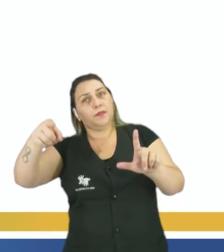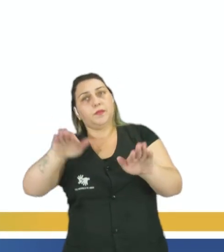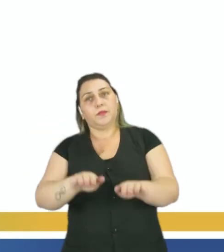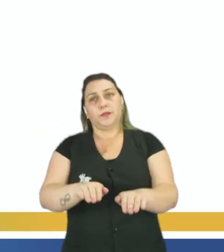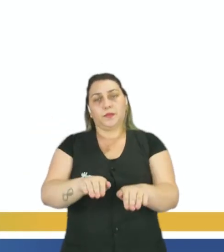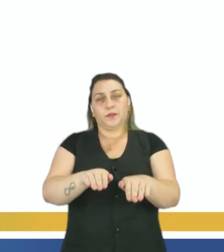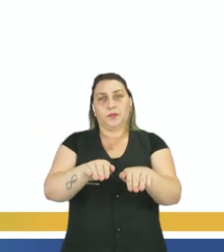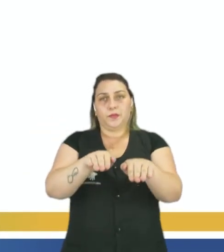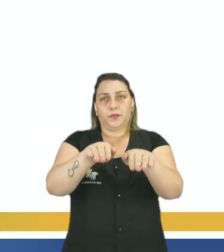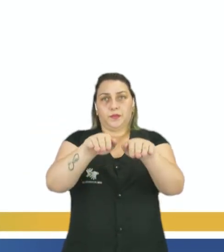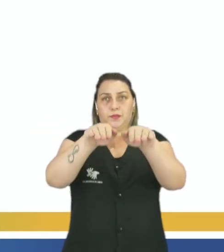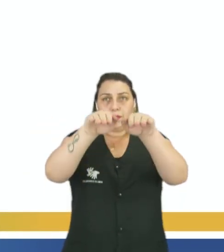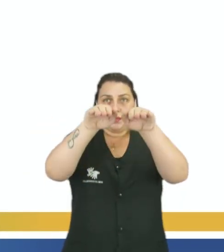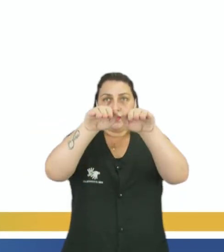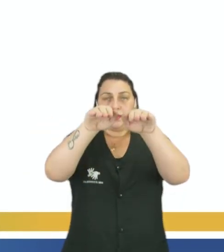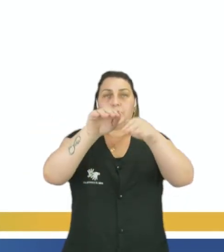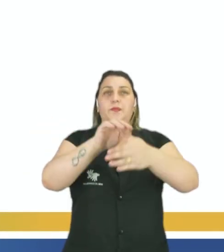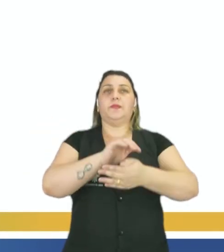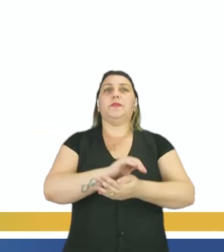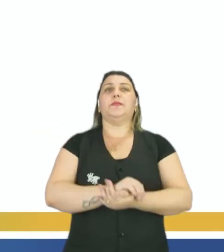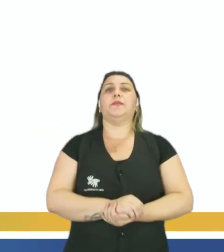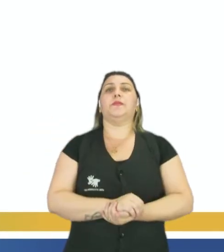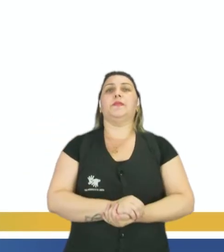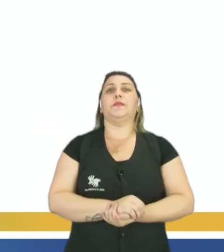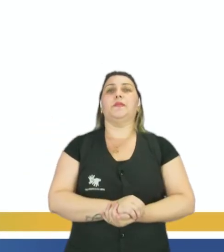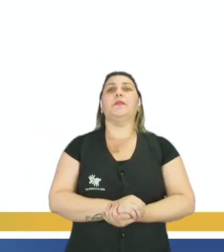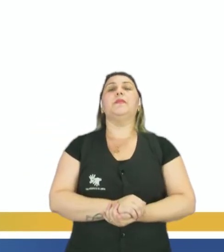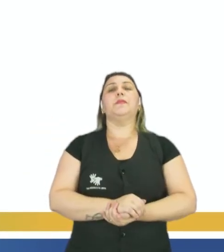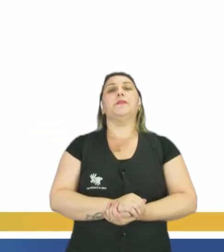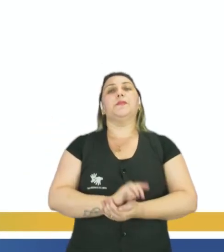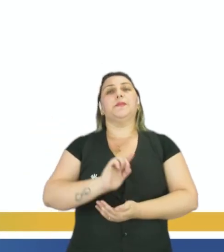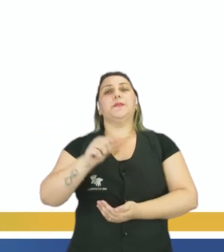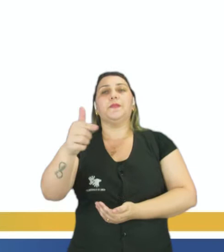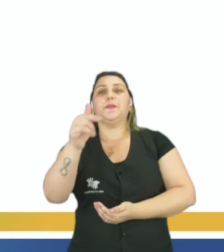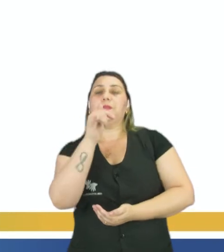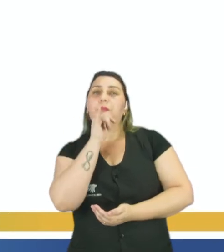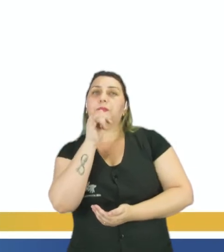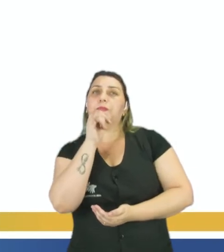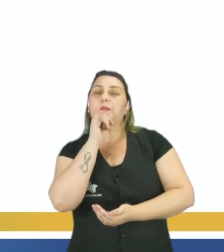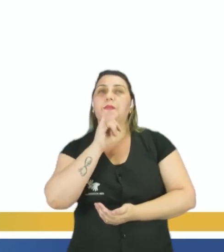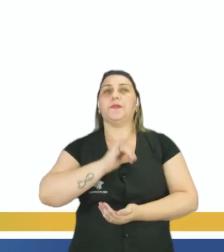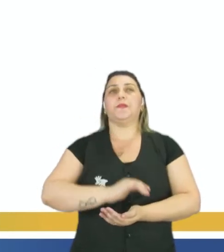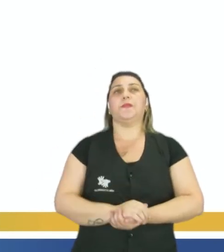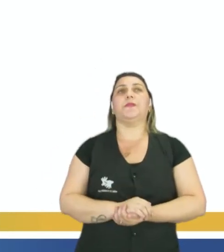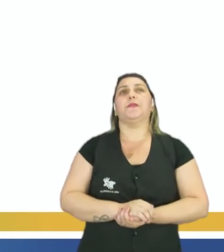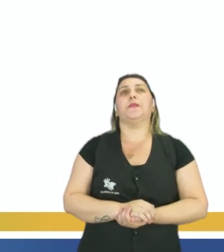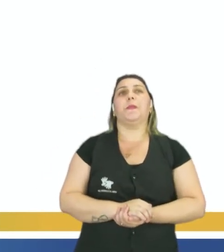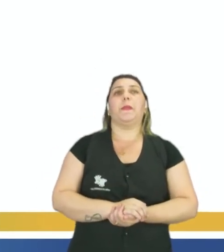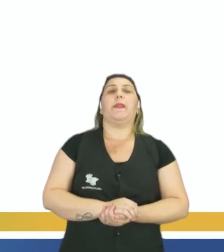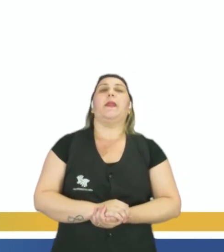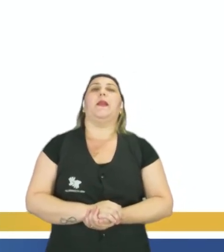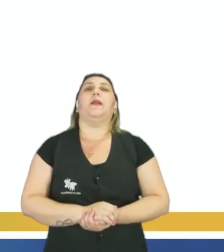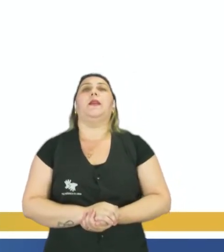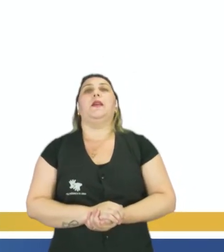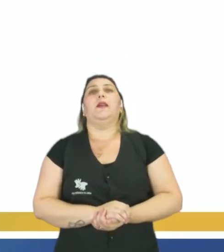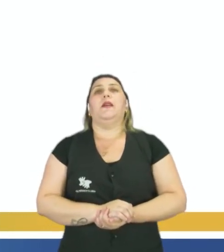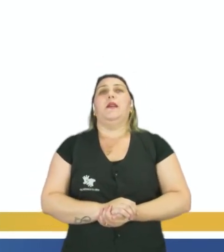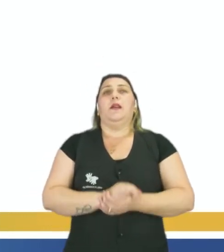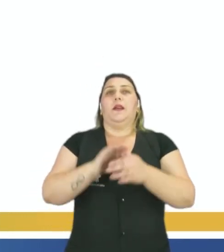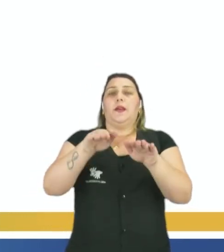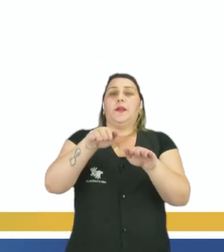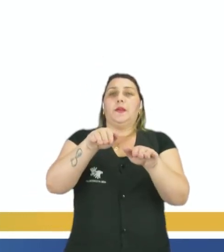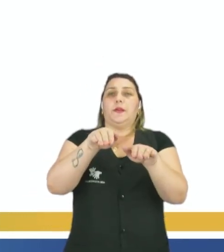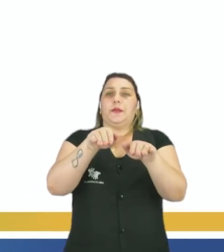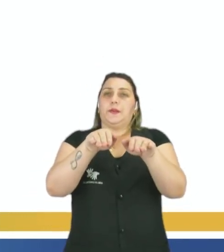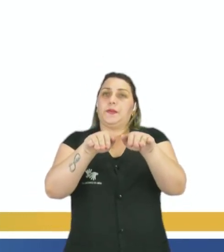grandeza diretamente proporcional. Vamos a mais um caso? Então acompanhe comigo. Na